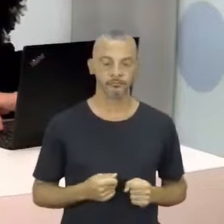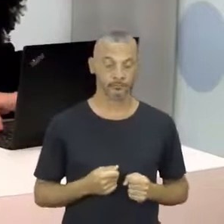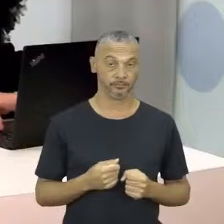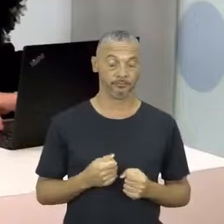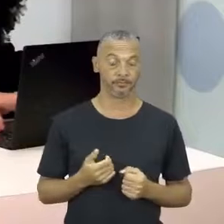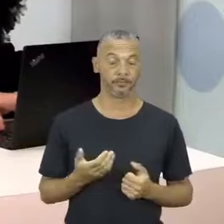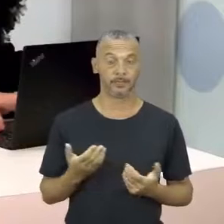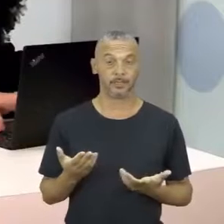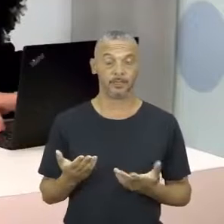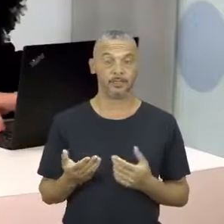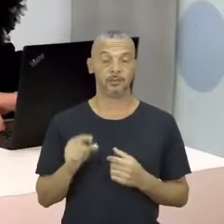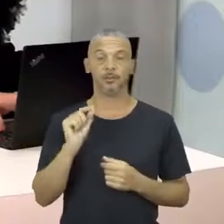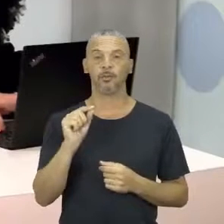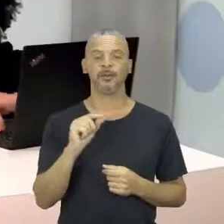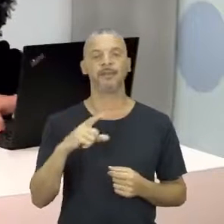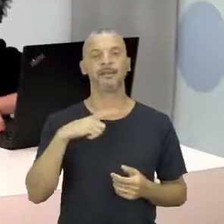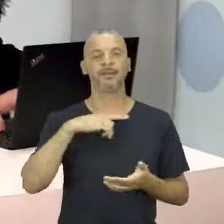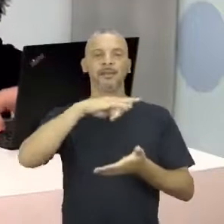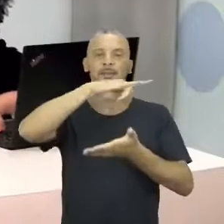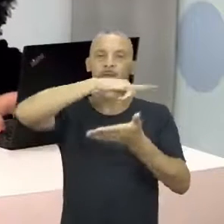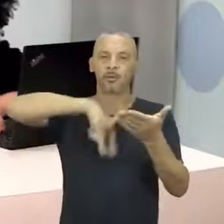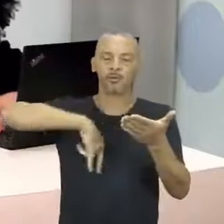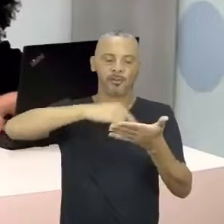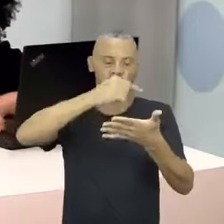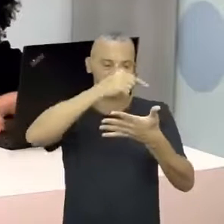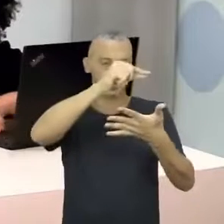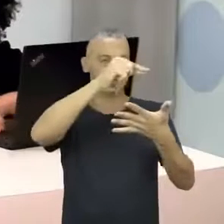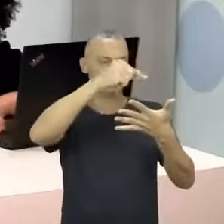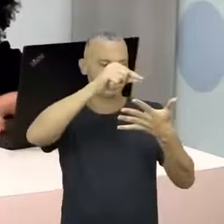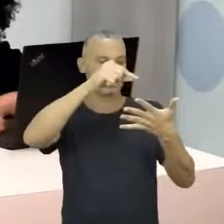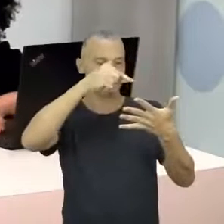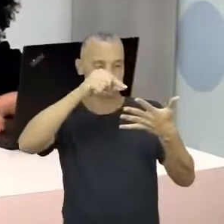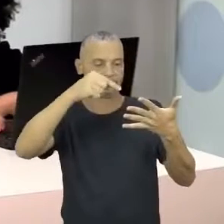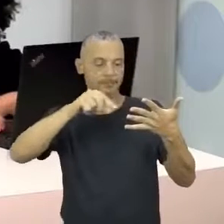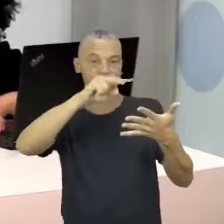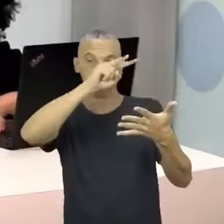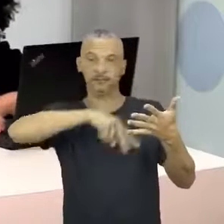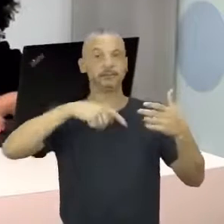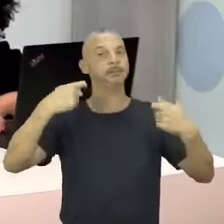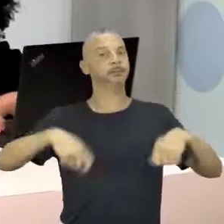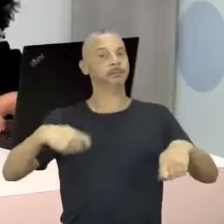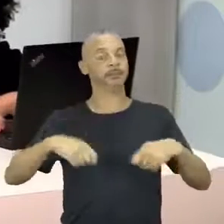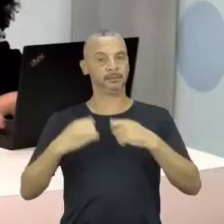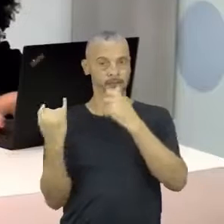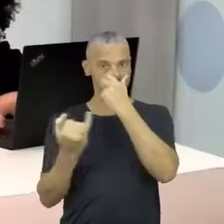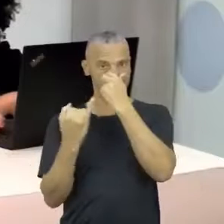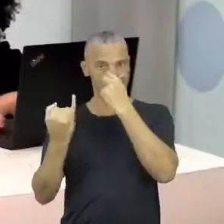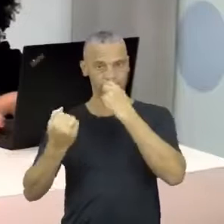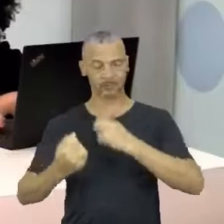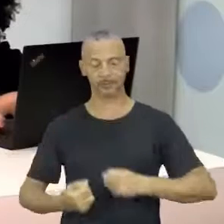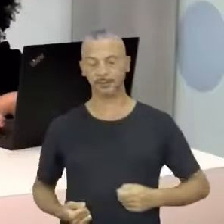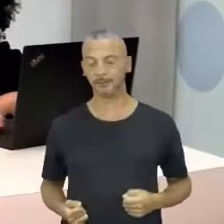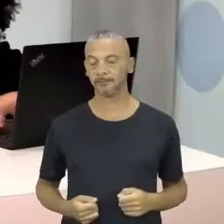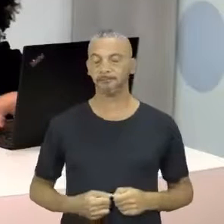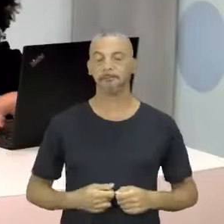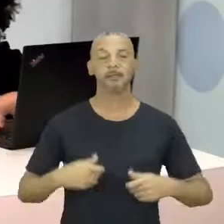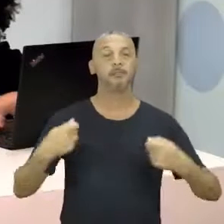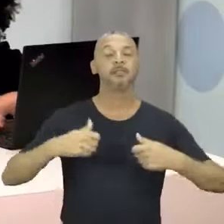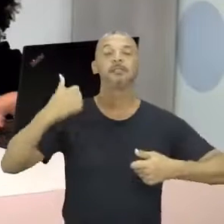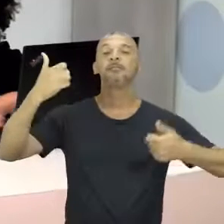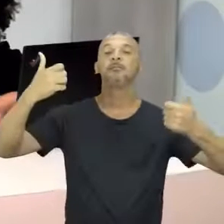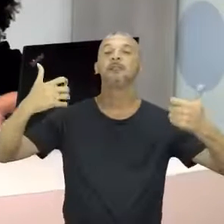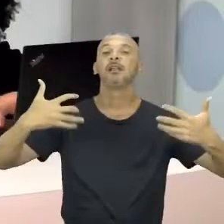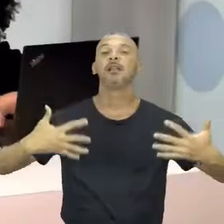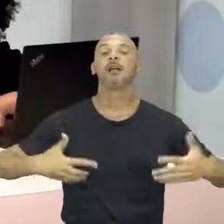SEDUC. E então tem muito documento para vocês darem uma olhada, né? Outra coisa importante que vale a gente comentar aqui,